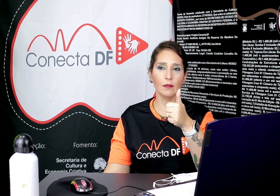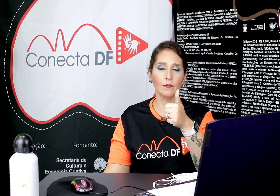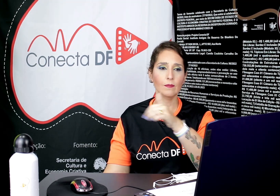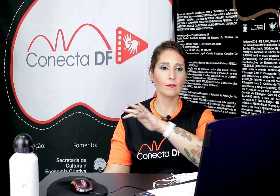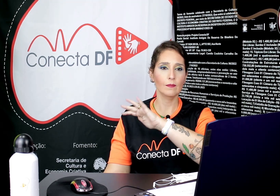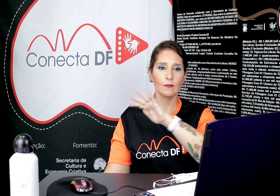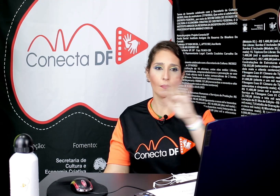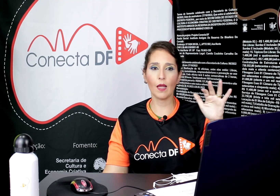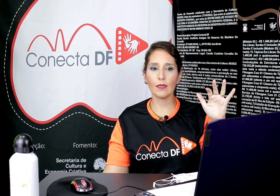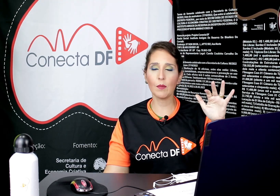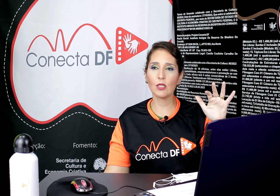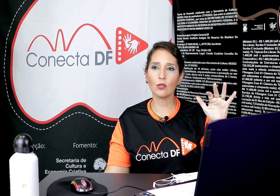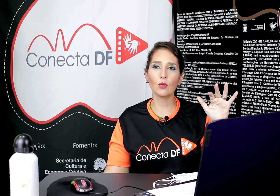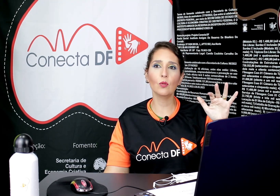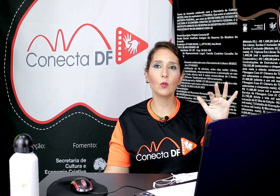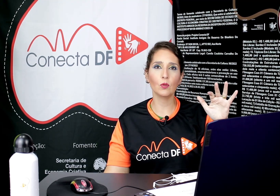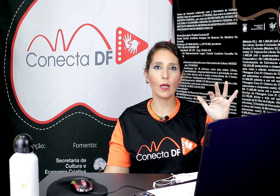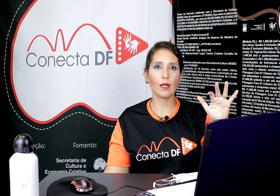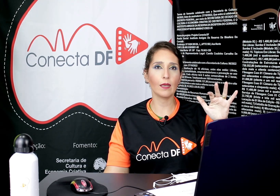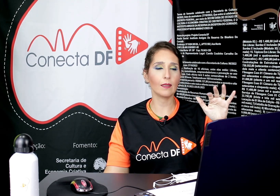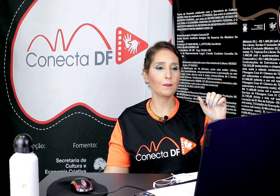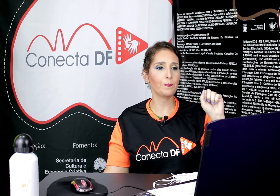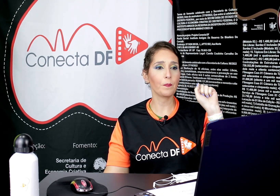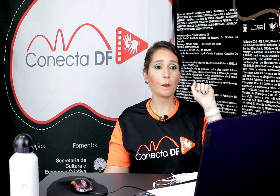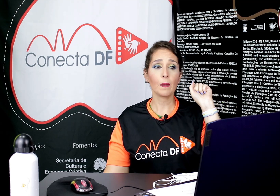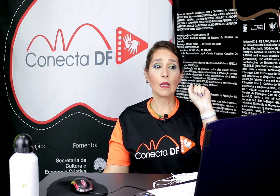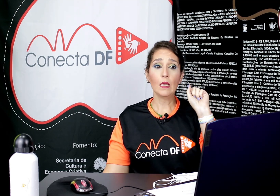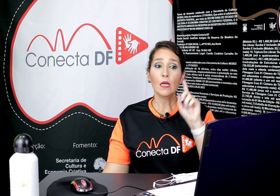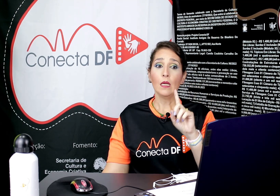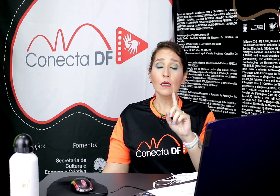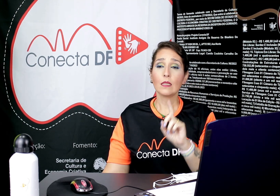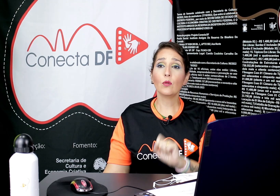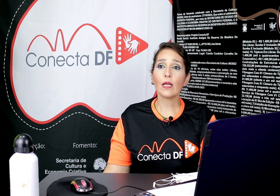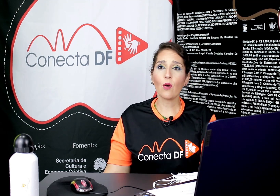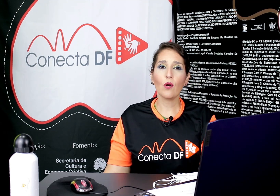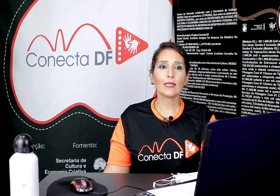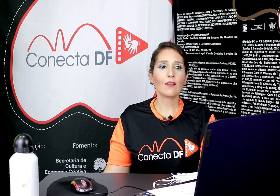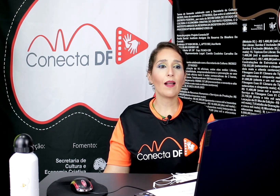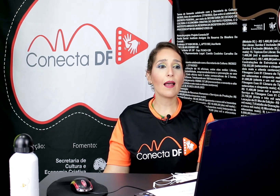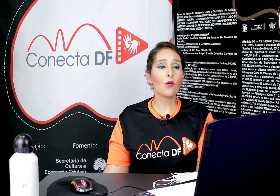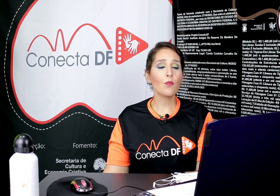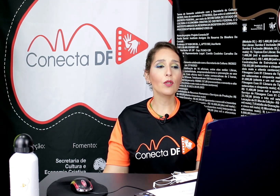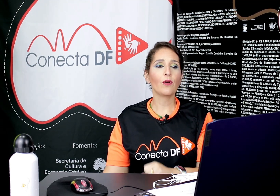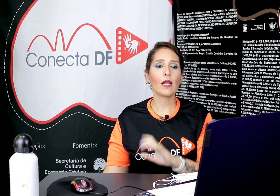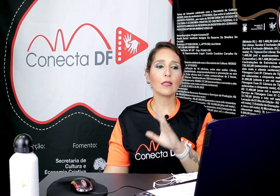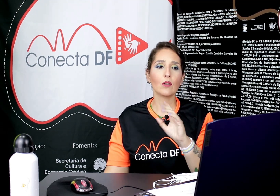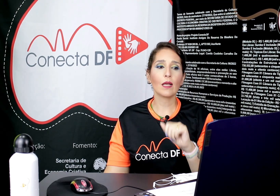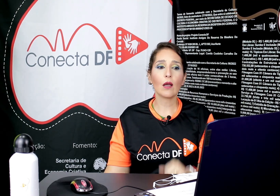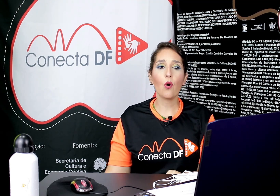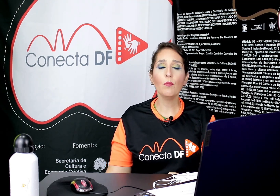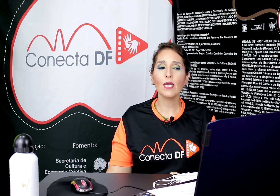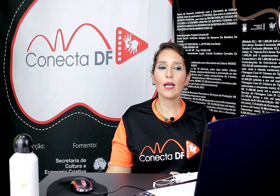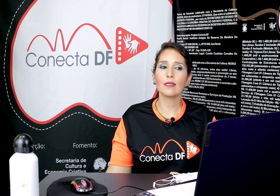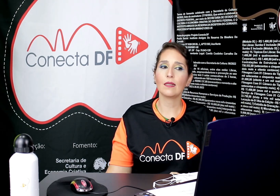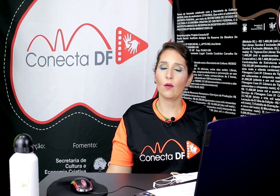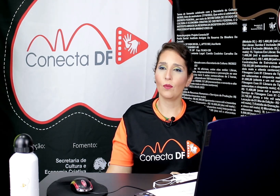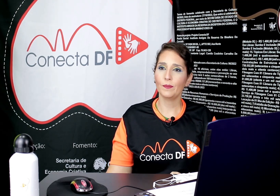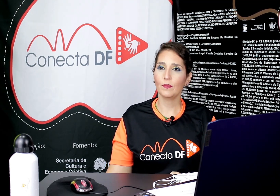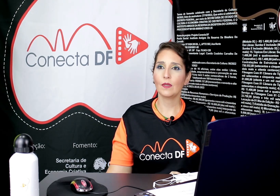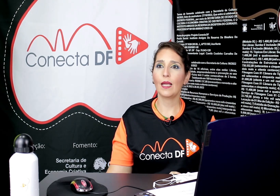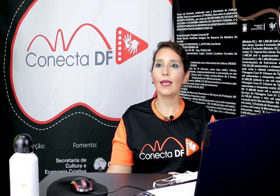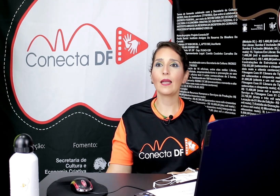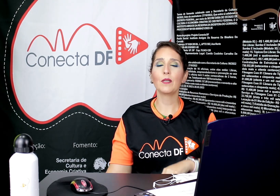Beleza? Nada mais de surdo-mudo, hein, galera? Segunda coisa que falaram muito foi relacionada à